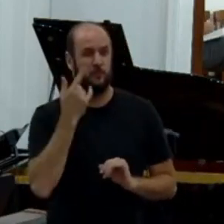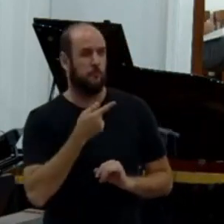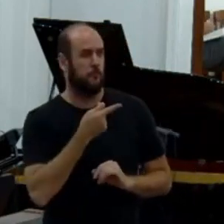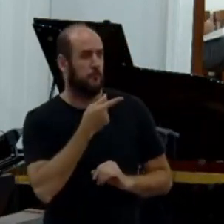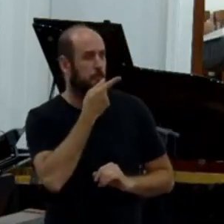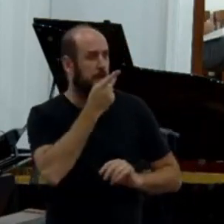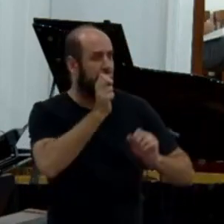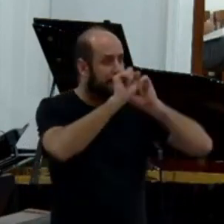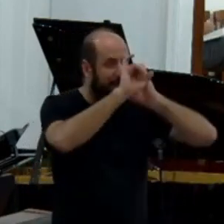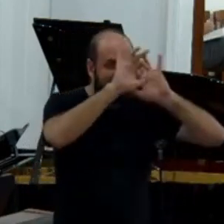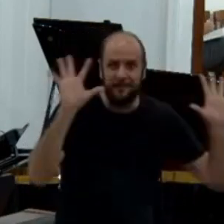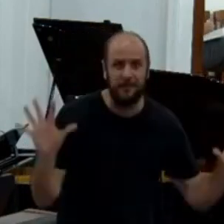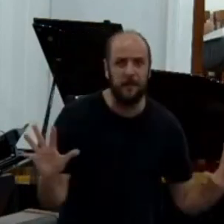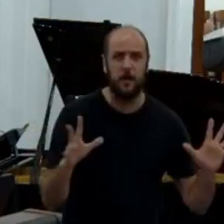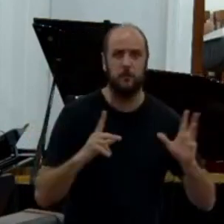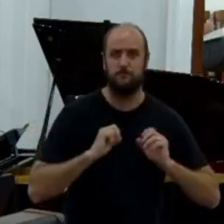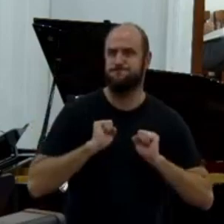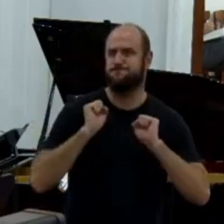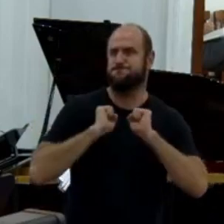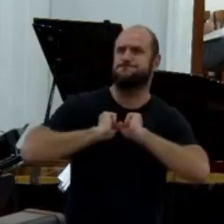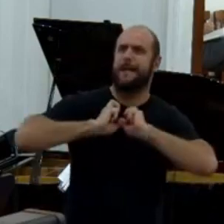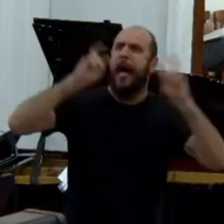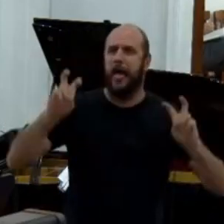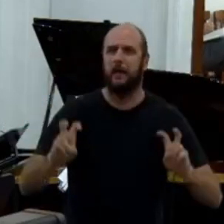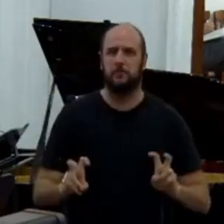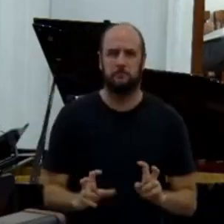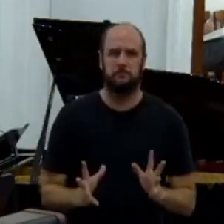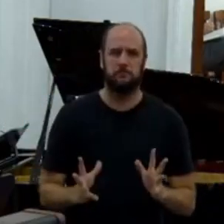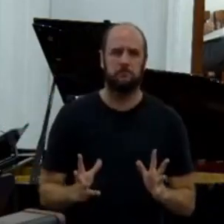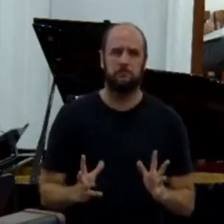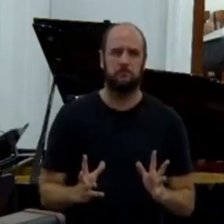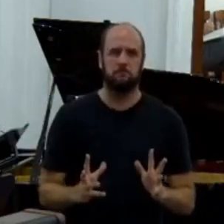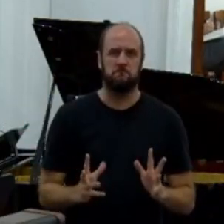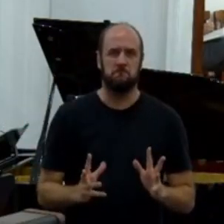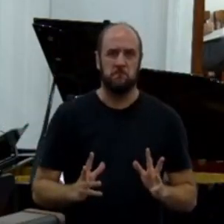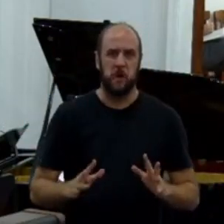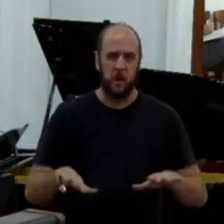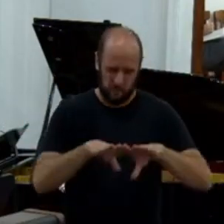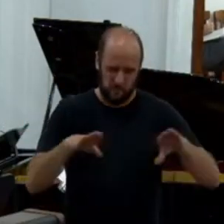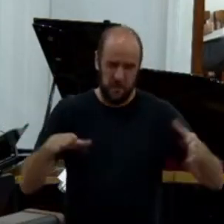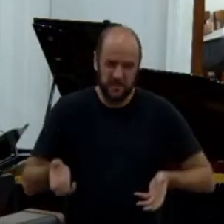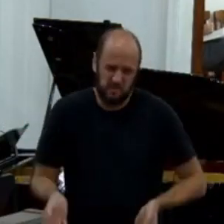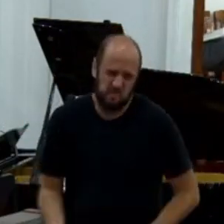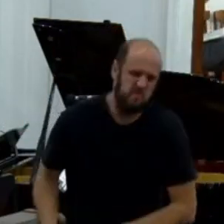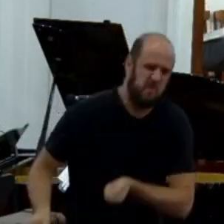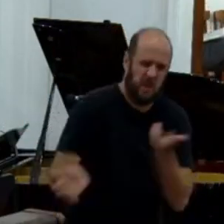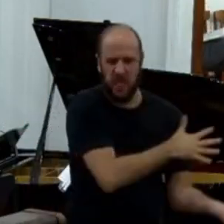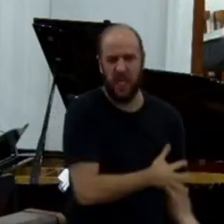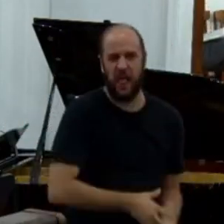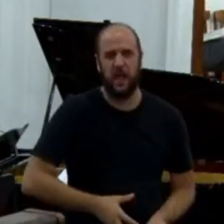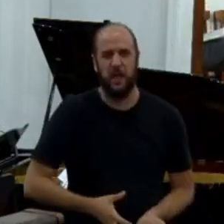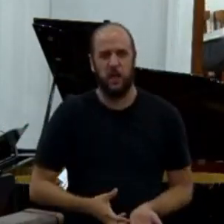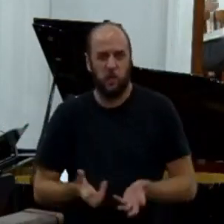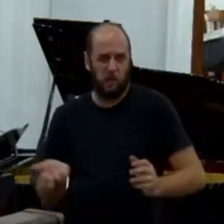muito clara, através de explosões, de mesas viradas, de coisas lançadas ao